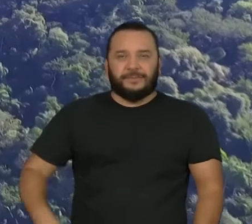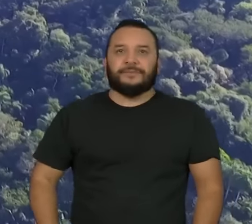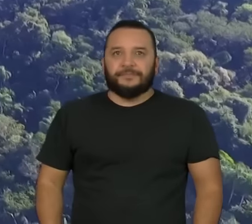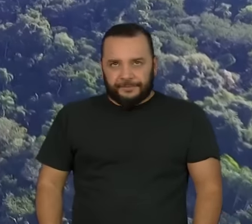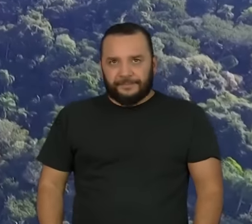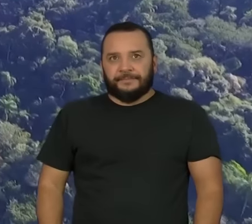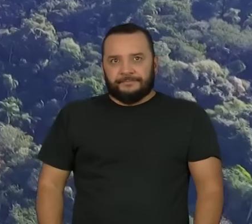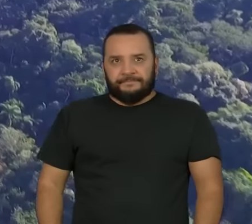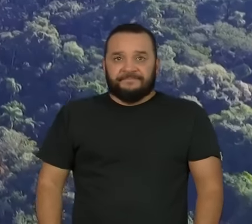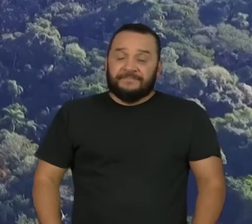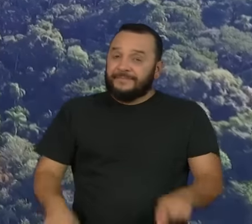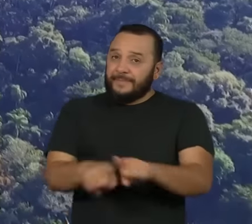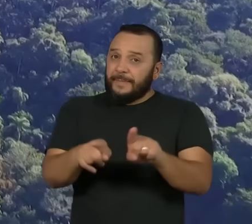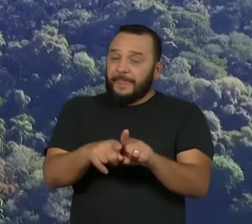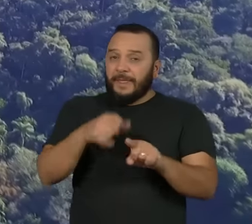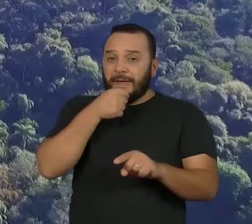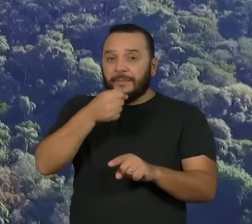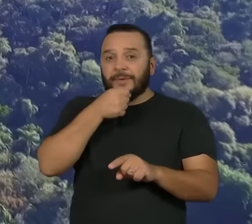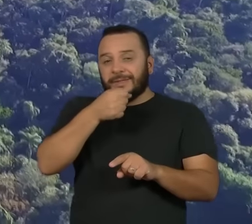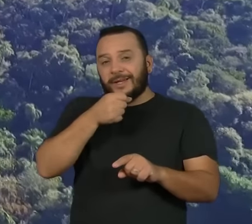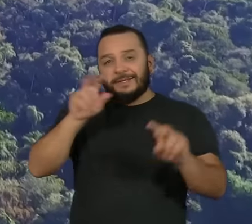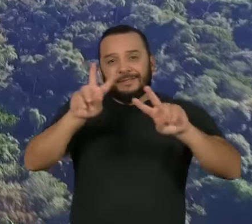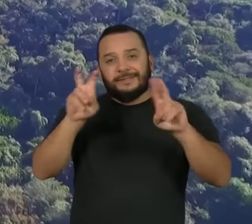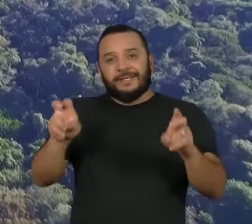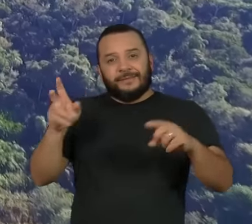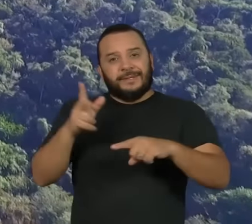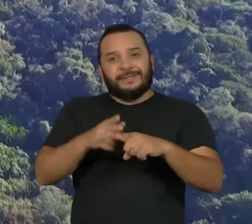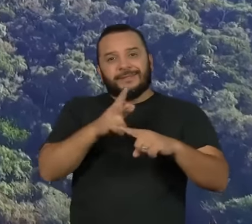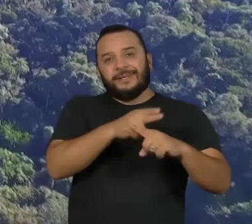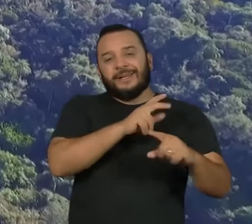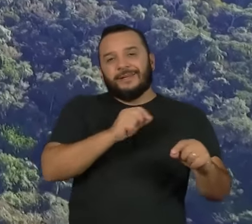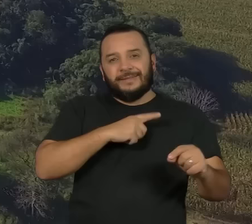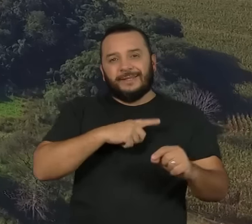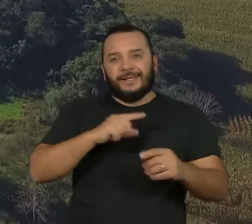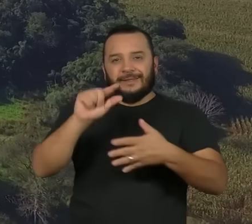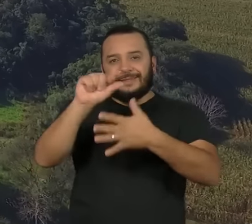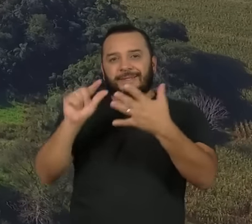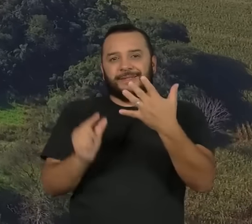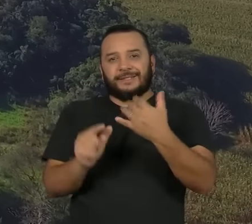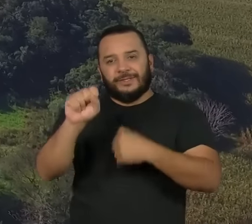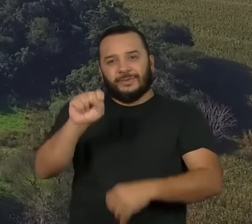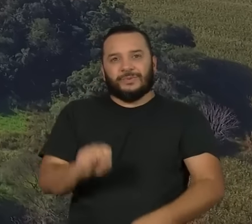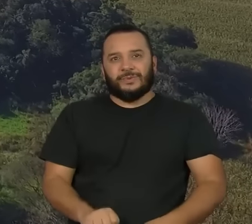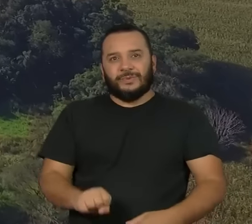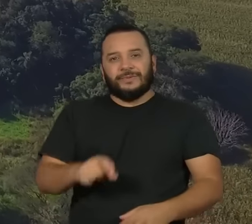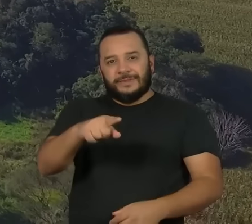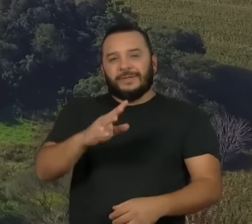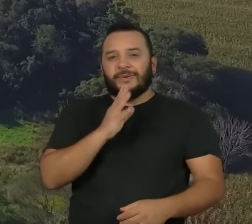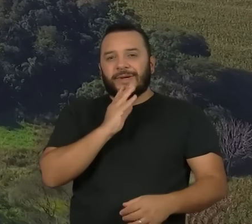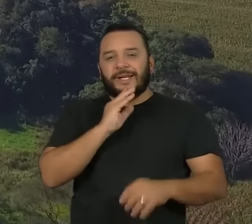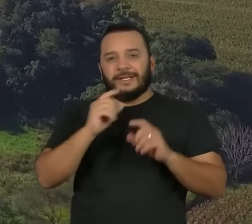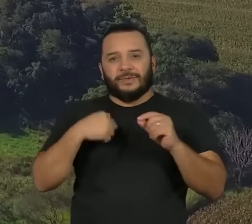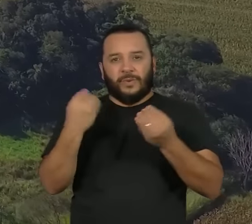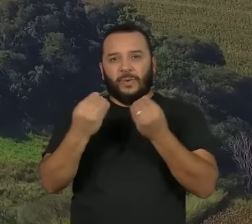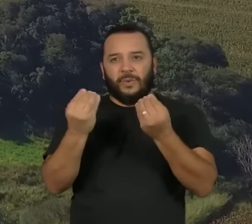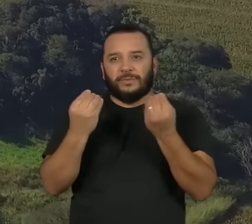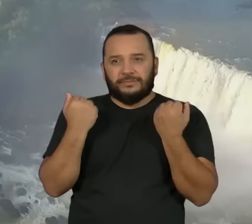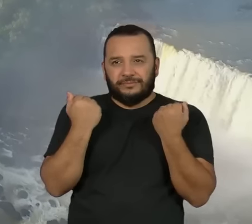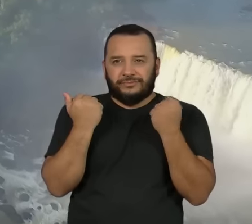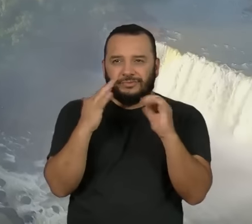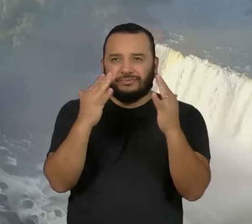E em mais uma reportagem da série sobre a Mata Atlântica no sul do Brasil, conheça o corredor que conecta fragmentos da